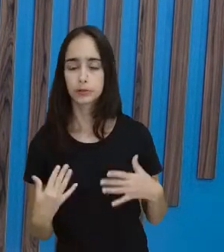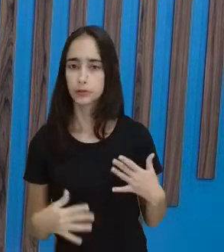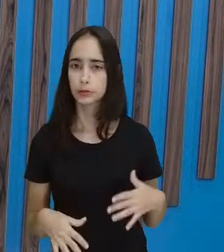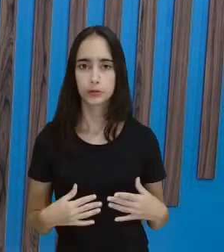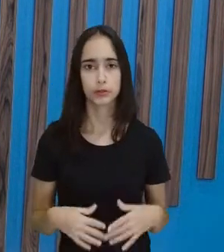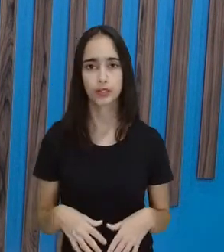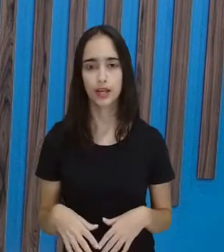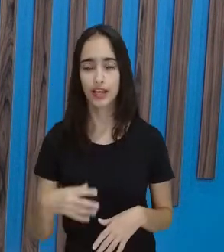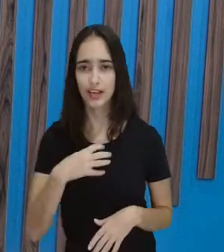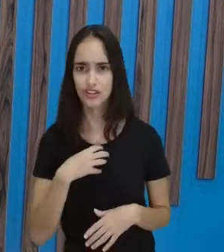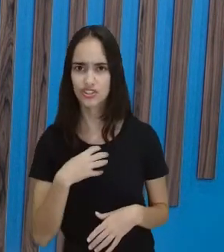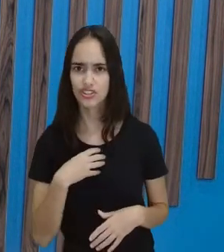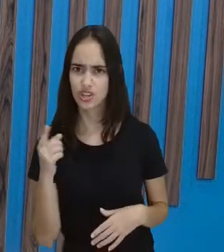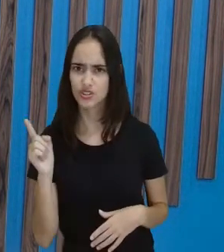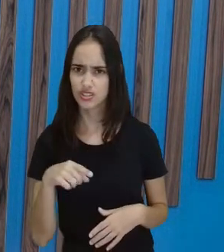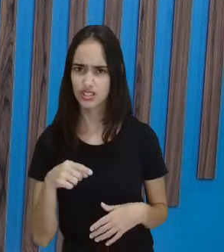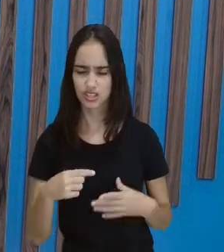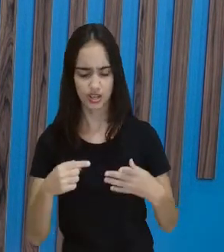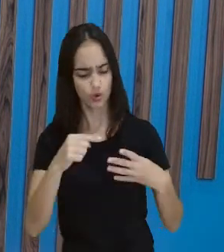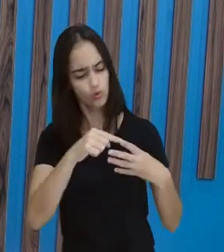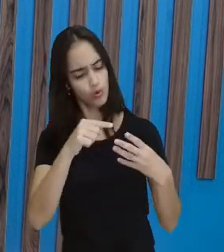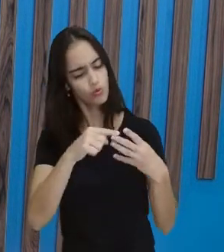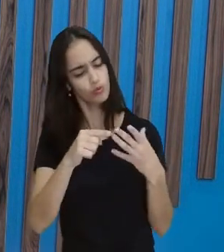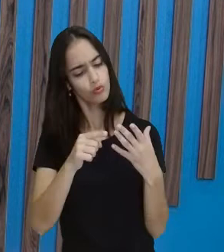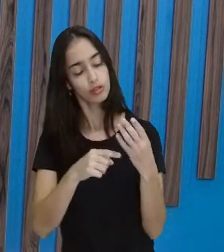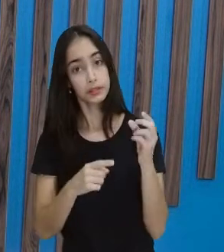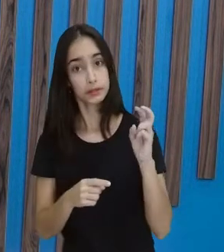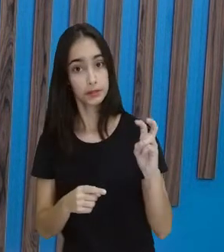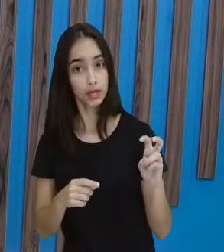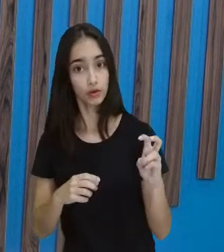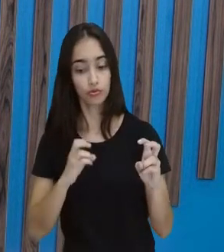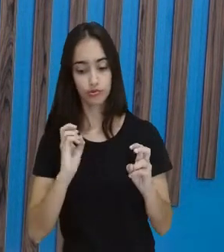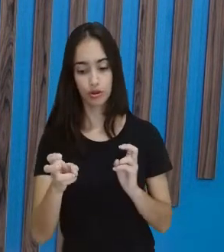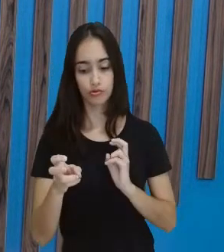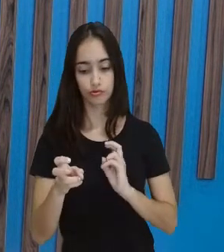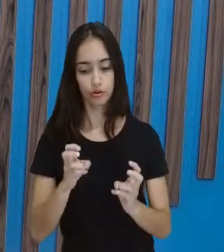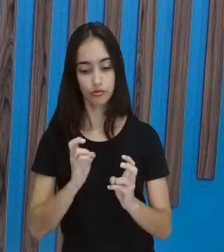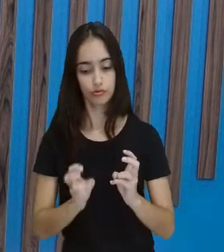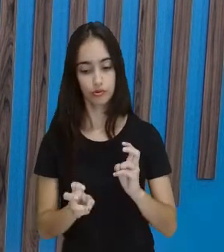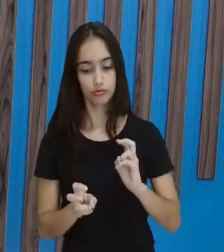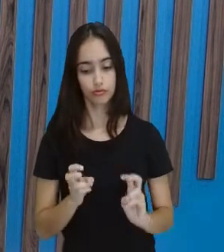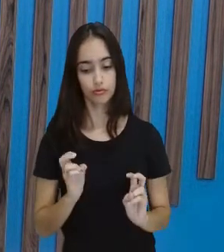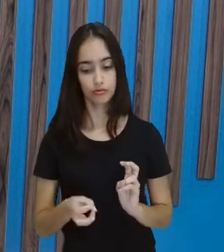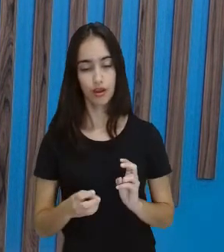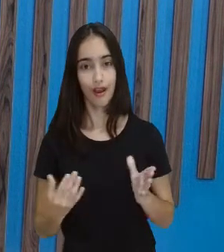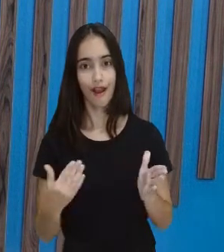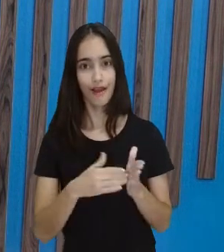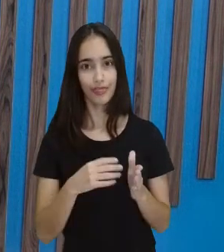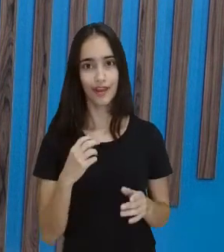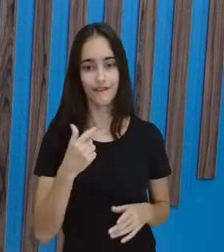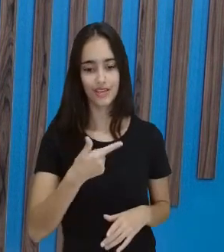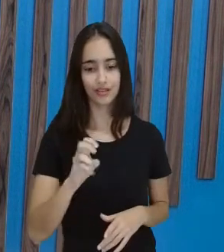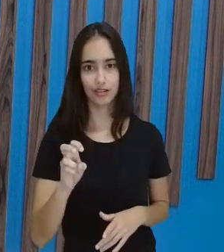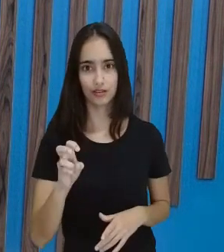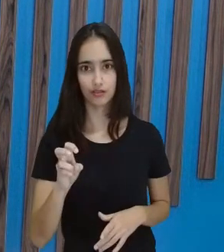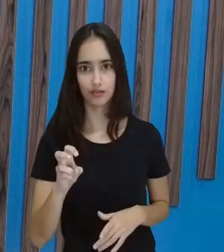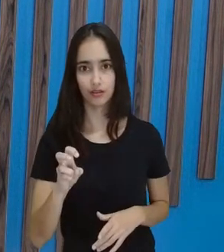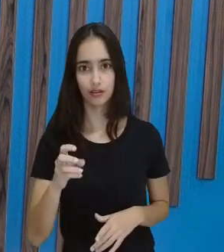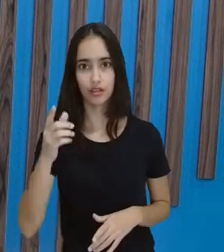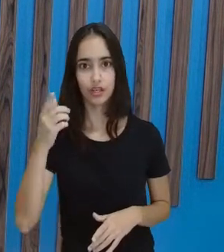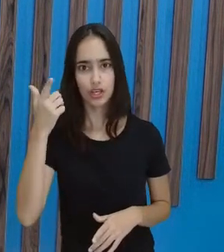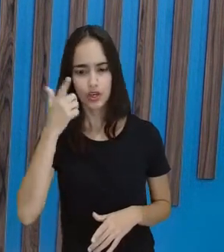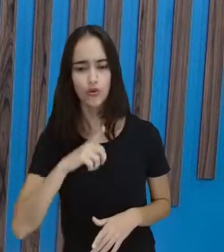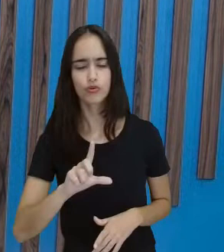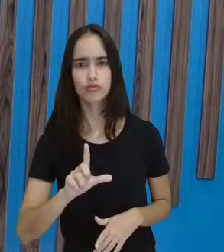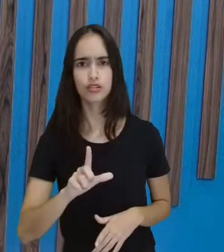Foi dessa forma, você foi contando de 5 em 5 até chegar no 25 e aí descobriu 5 como resultado?